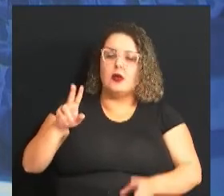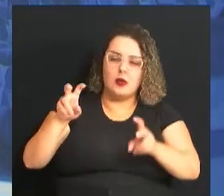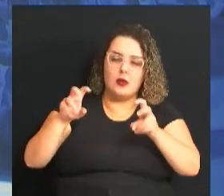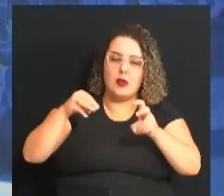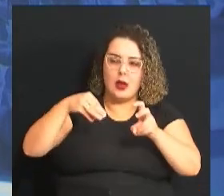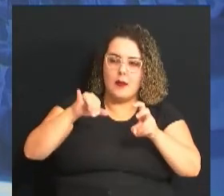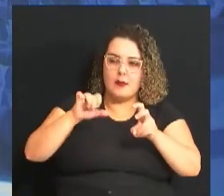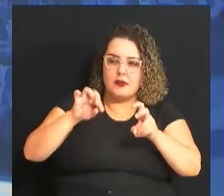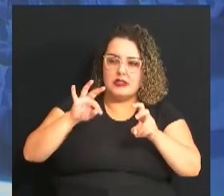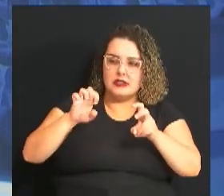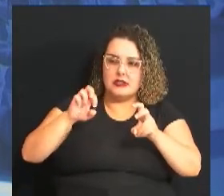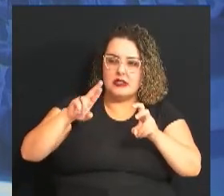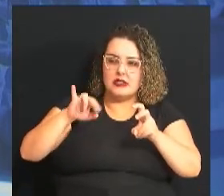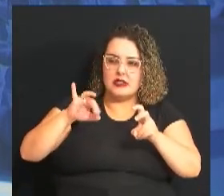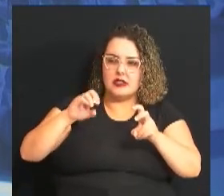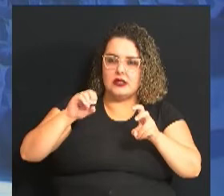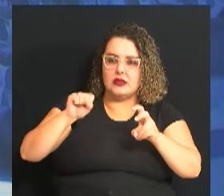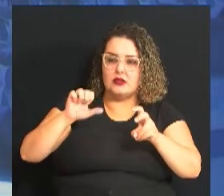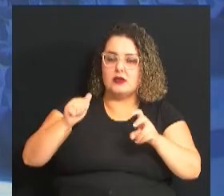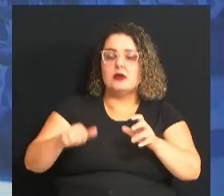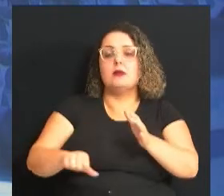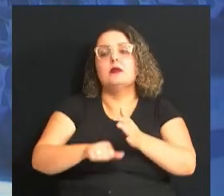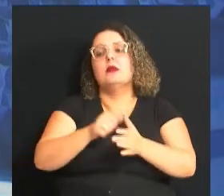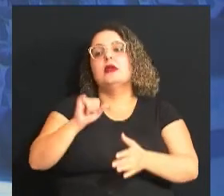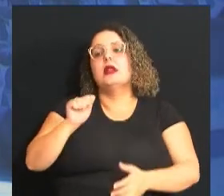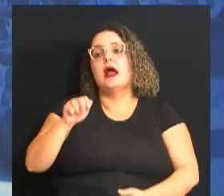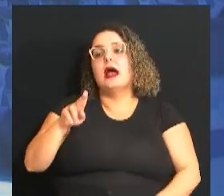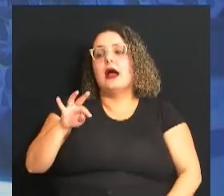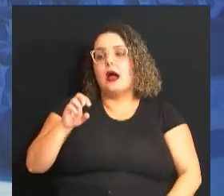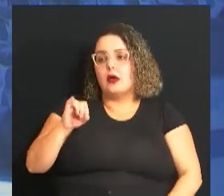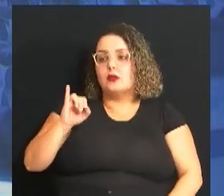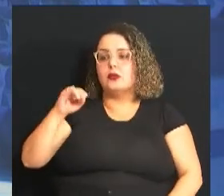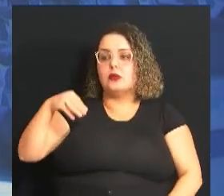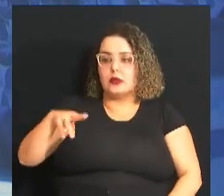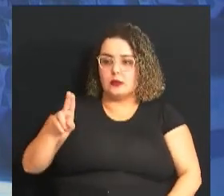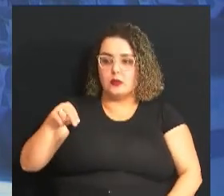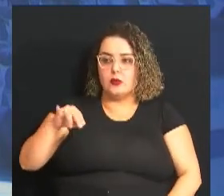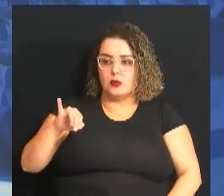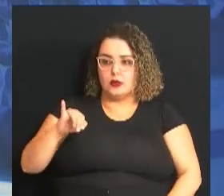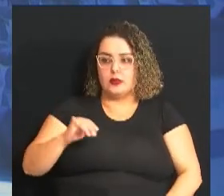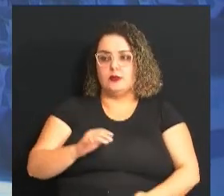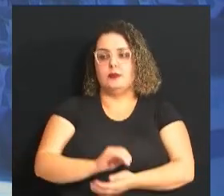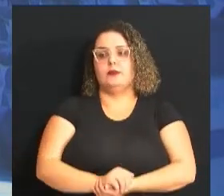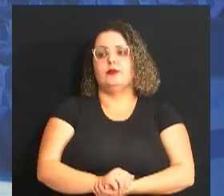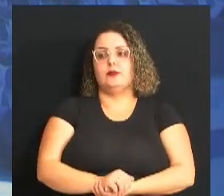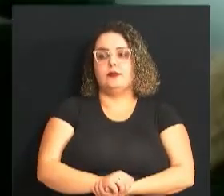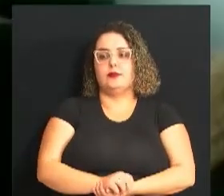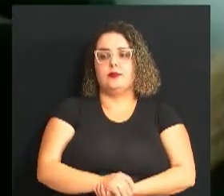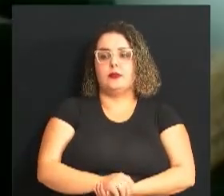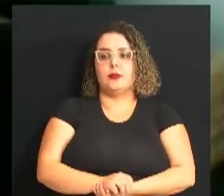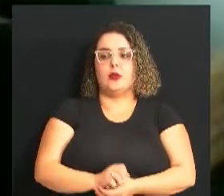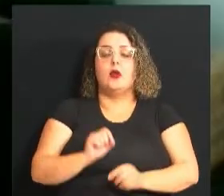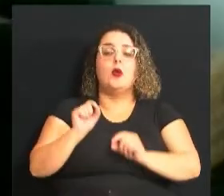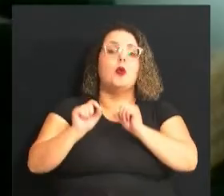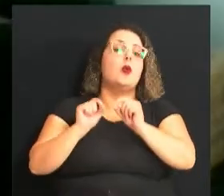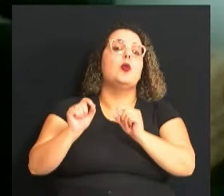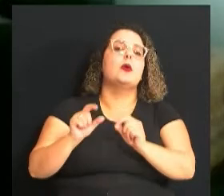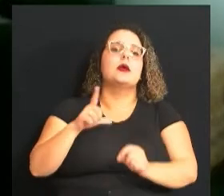isso? Vamos primeiro então falar da autoimune. Então, o que nós temos na hepatite